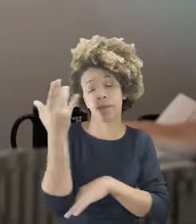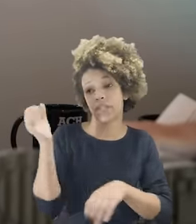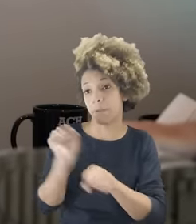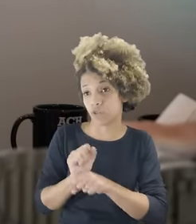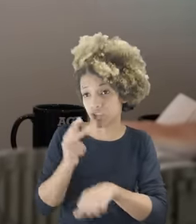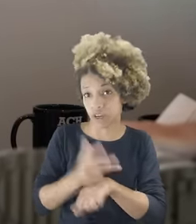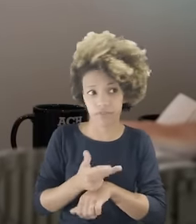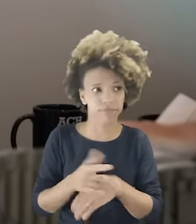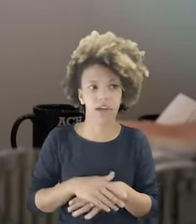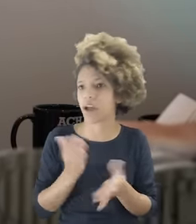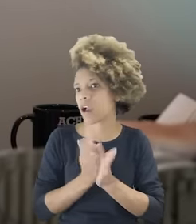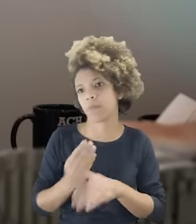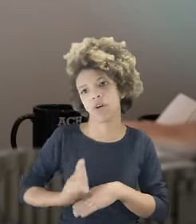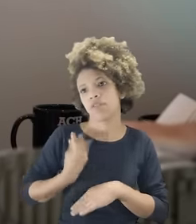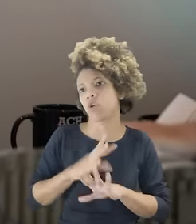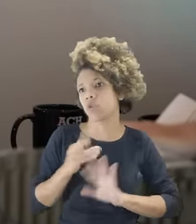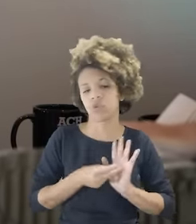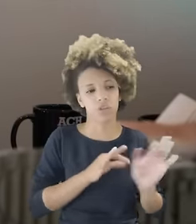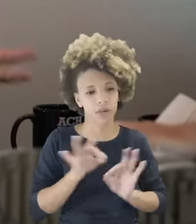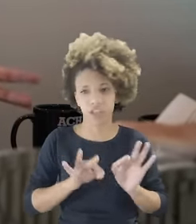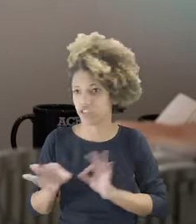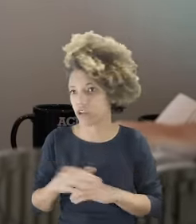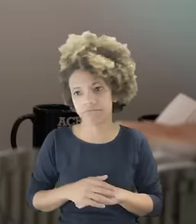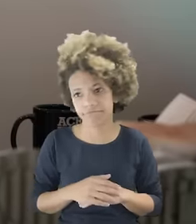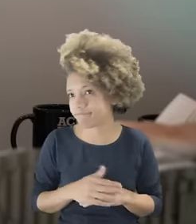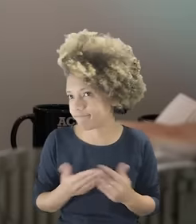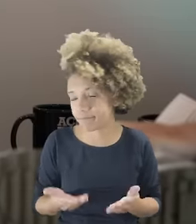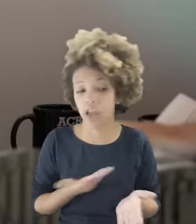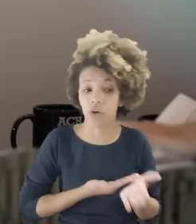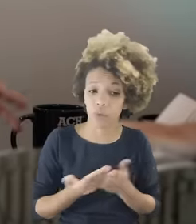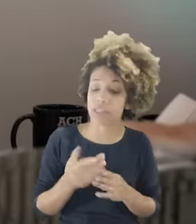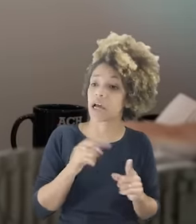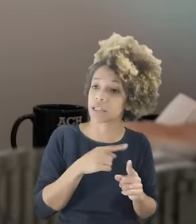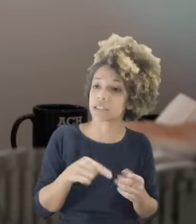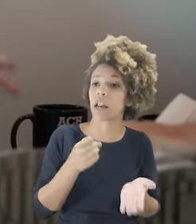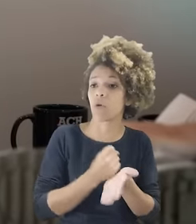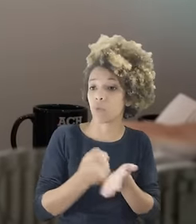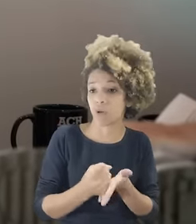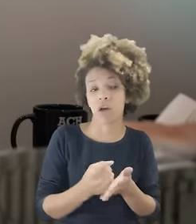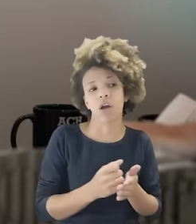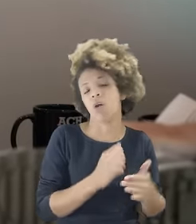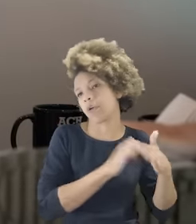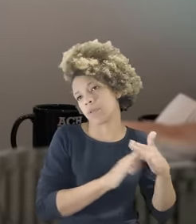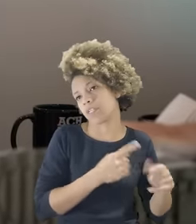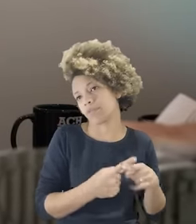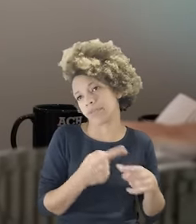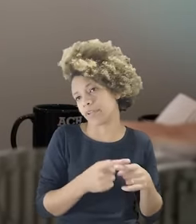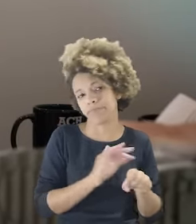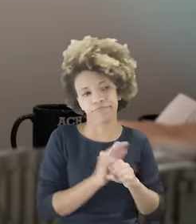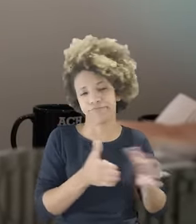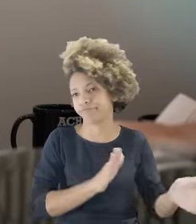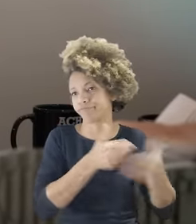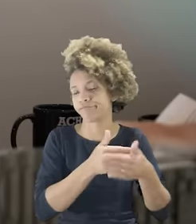parou de gravar e falei cara acabou a minha vida agora porque tudo que eu tinha nesse ano aí começaram a cancelar o show comparativo que eu tinha fechado por causa da pandemia